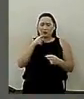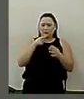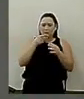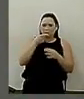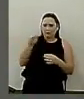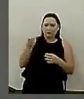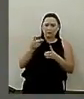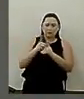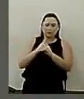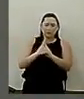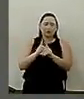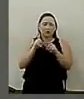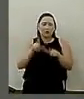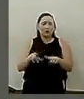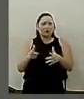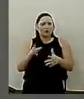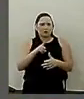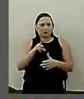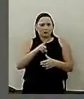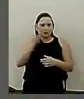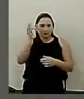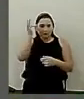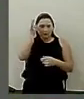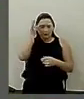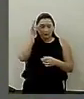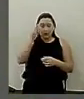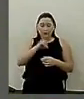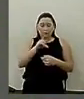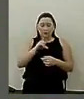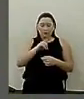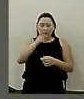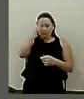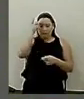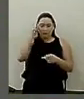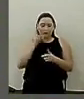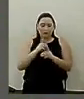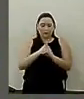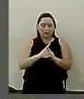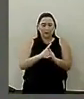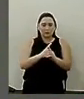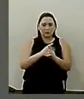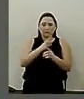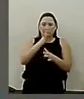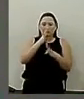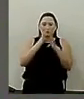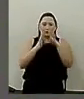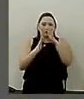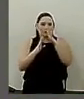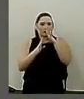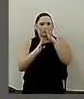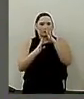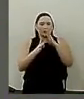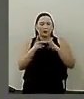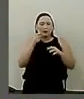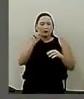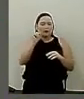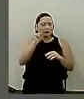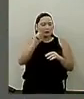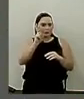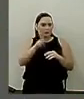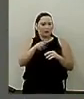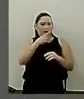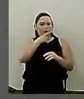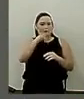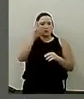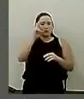vossa fé? Eles, possuídos de temor e admiração, diziam uns aos outros: quem é este